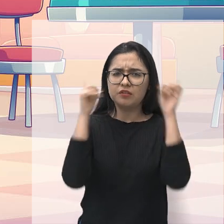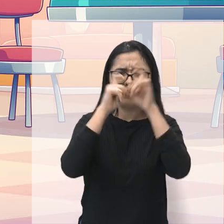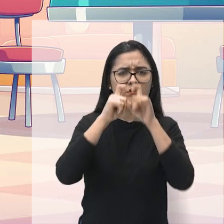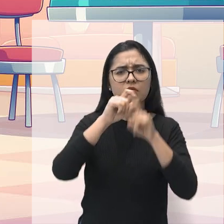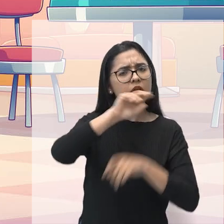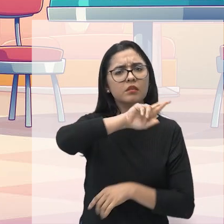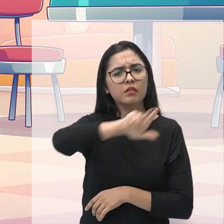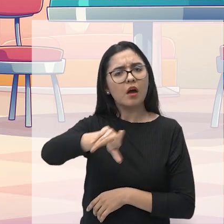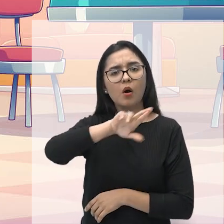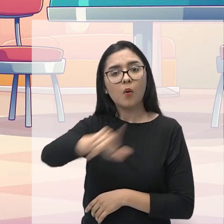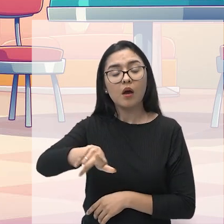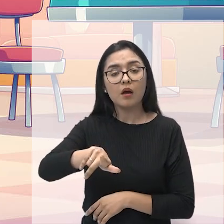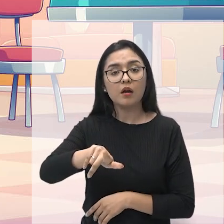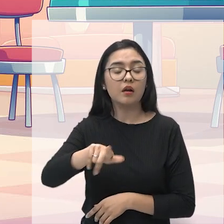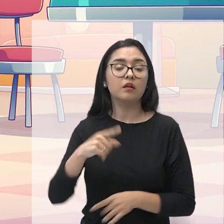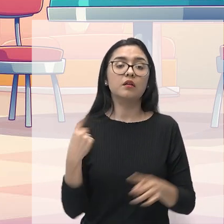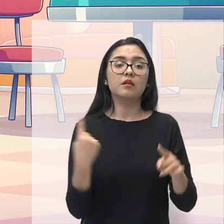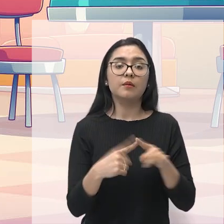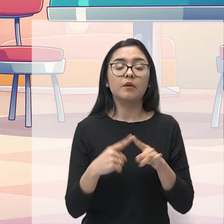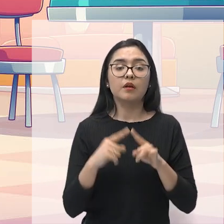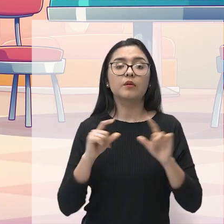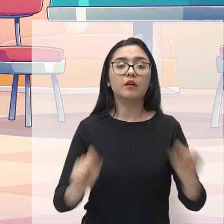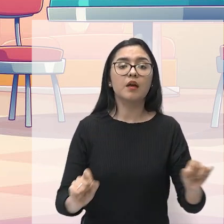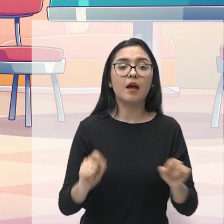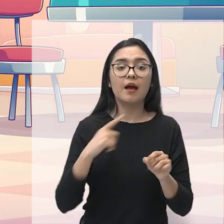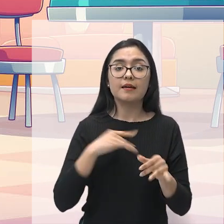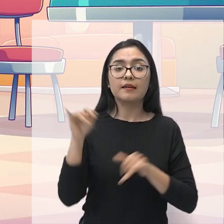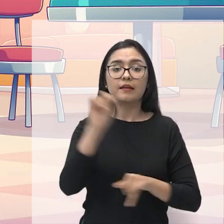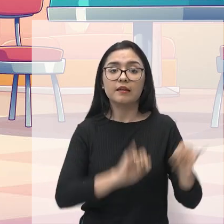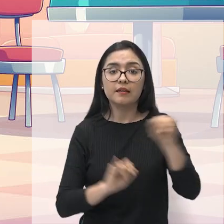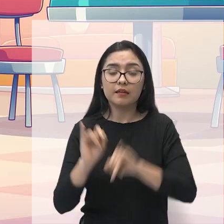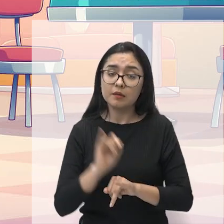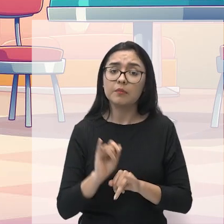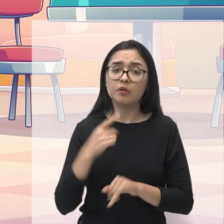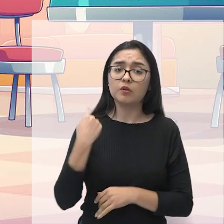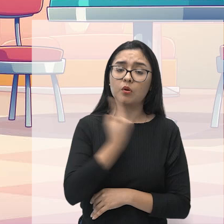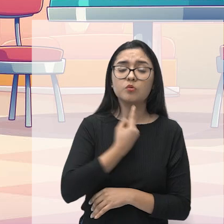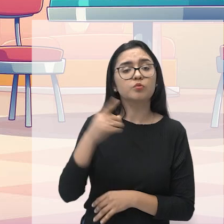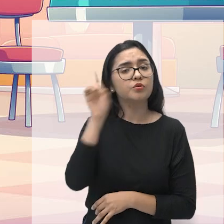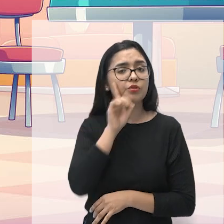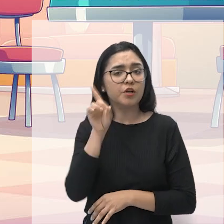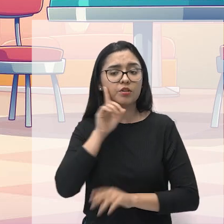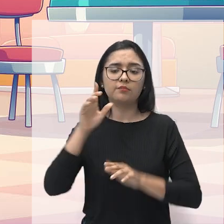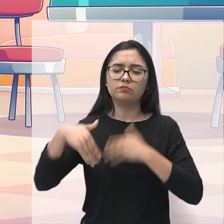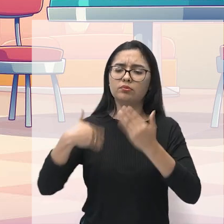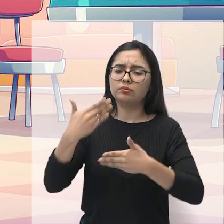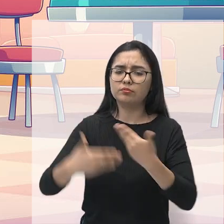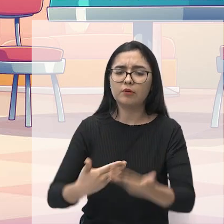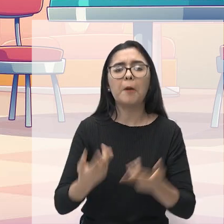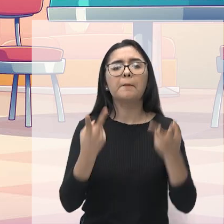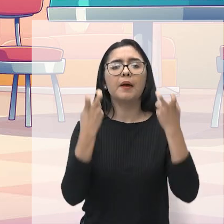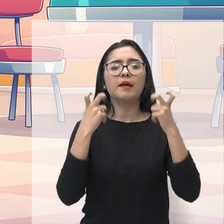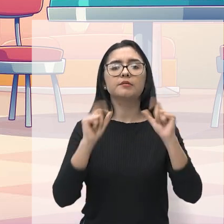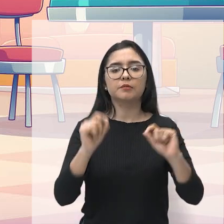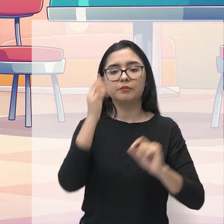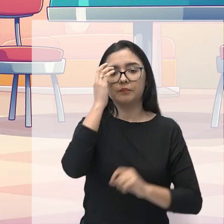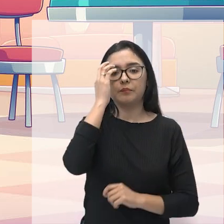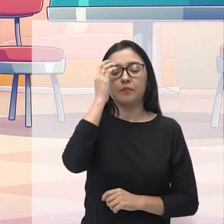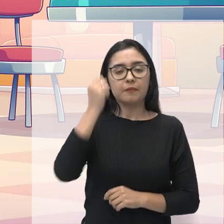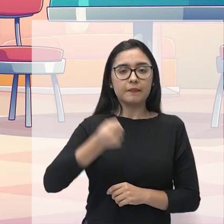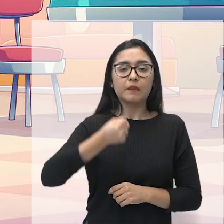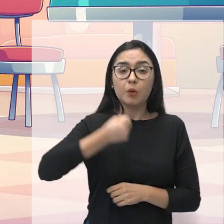difícil e que ela também está no nosso cotidiano. Observem aqui